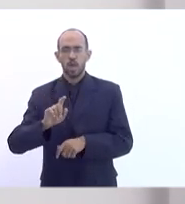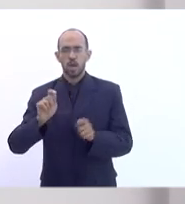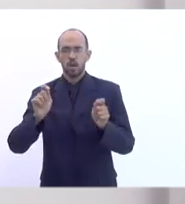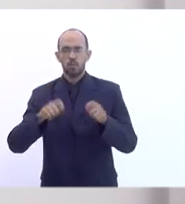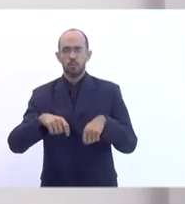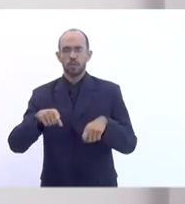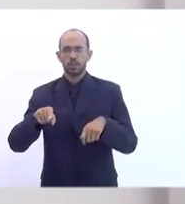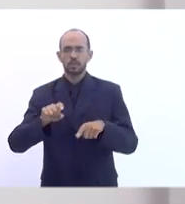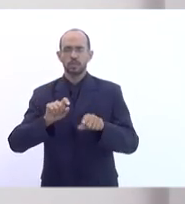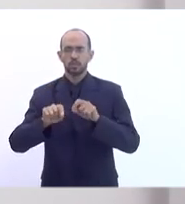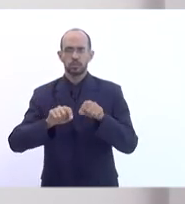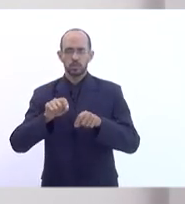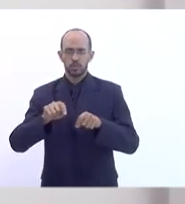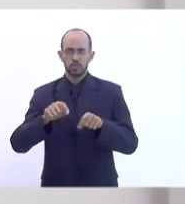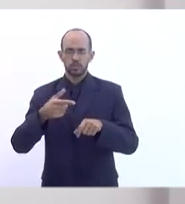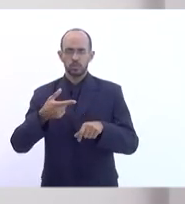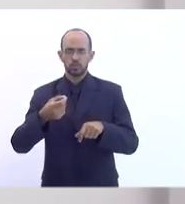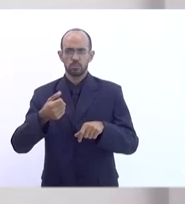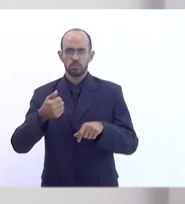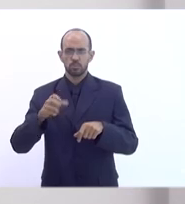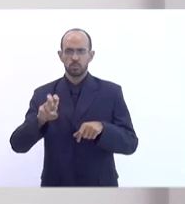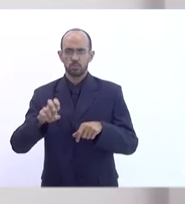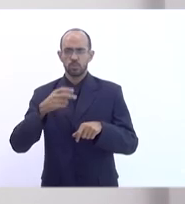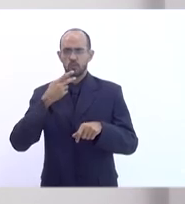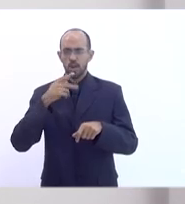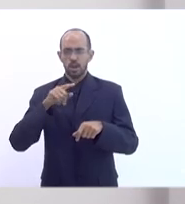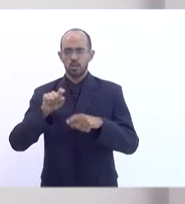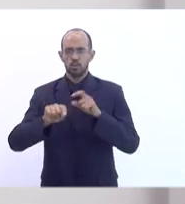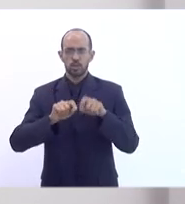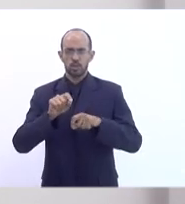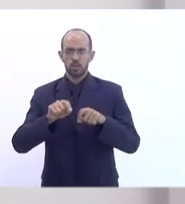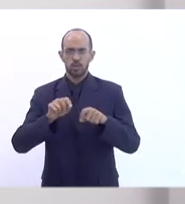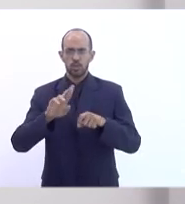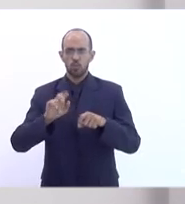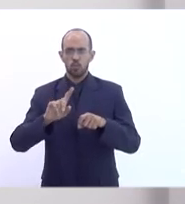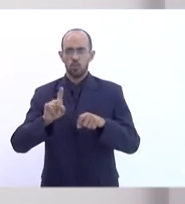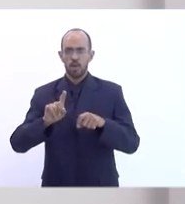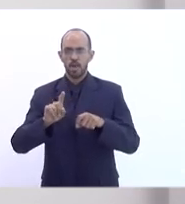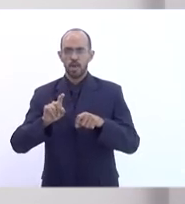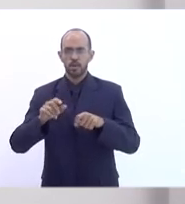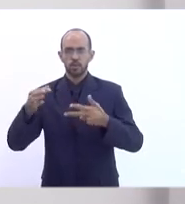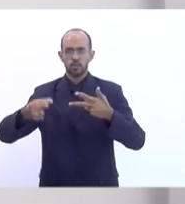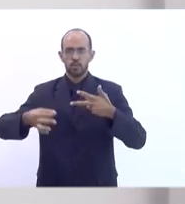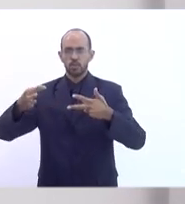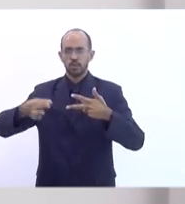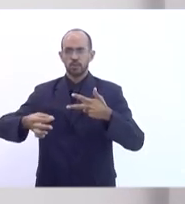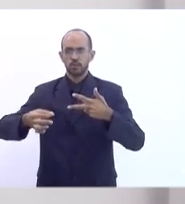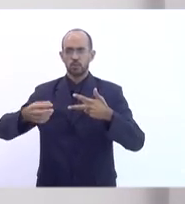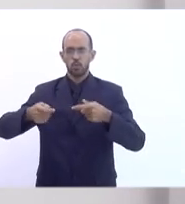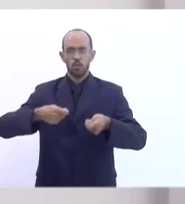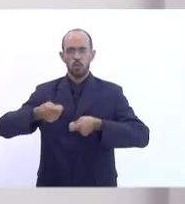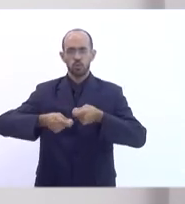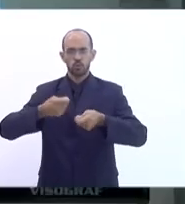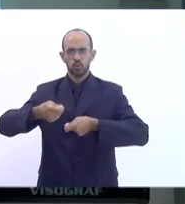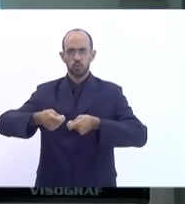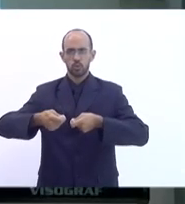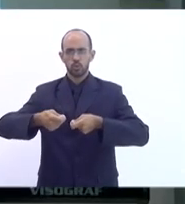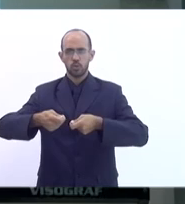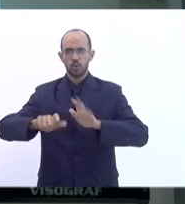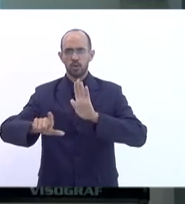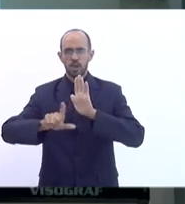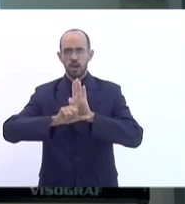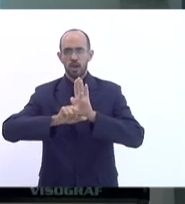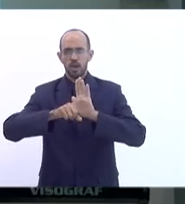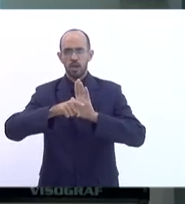todo todo uma história de 2015 que não compete ao poder judiciário no controle de legalidade substituir banca